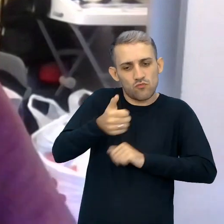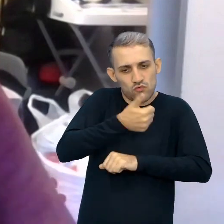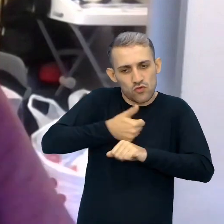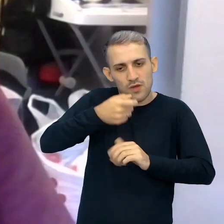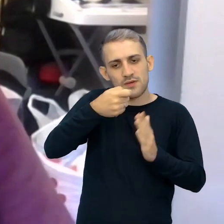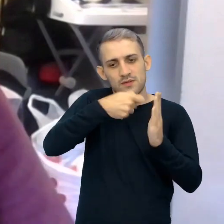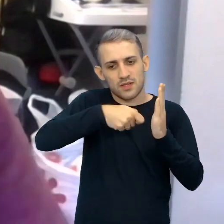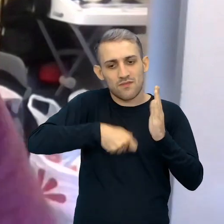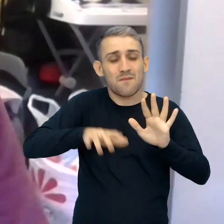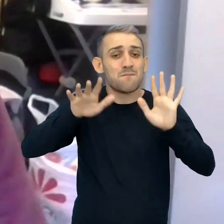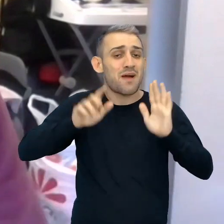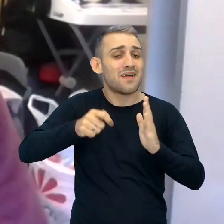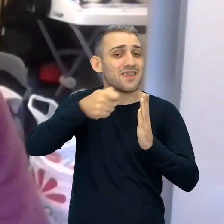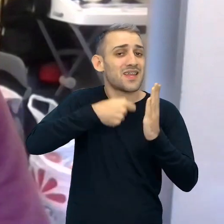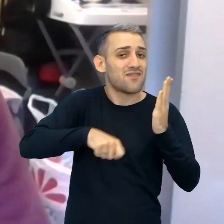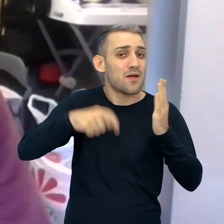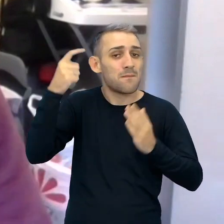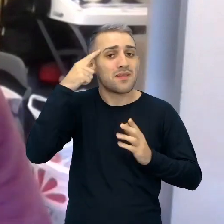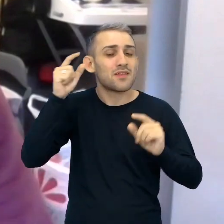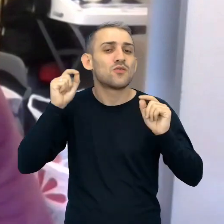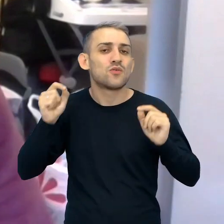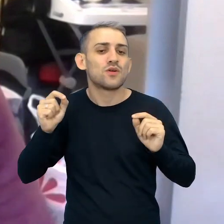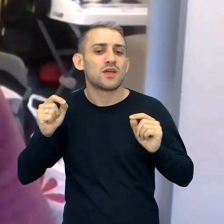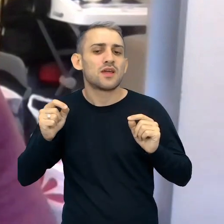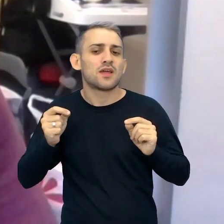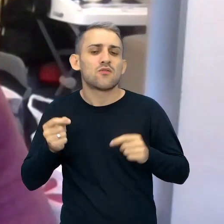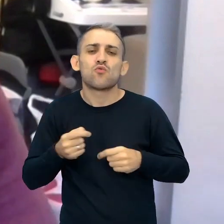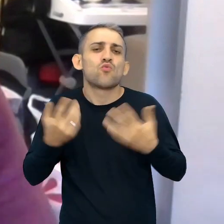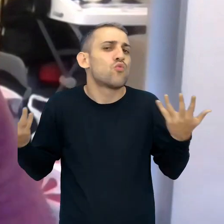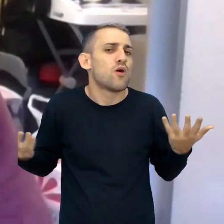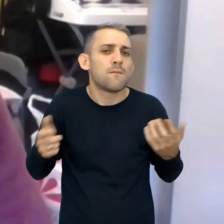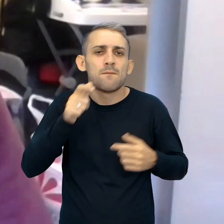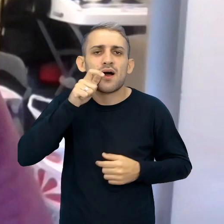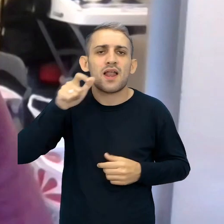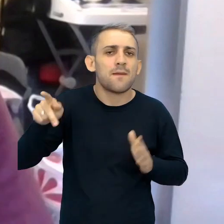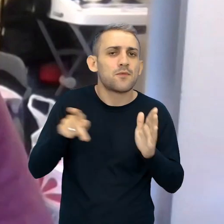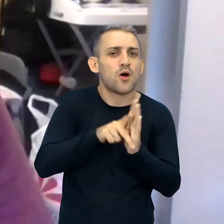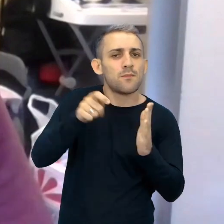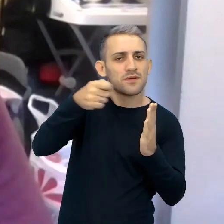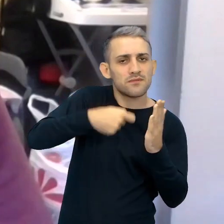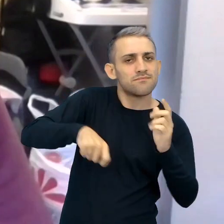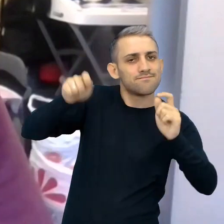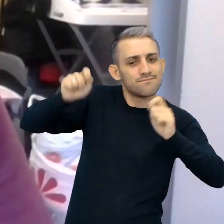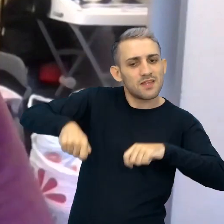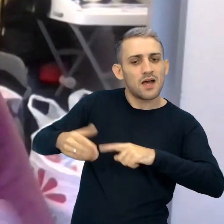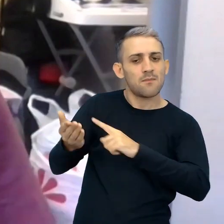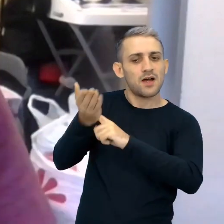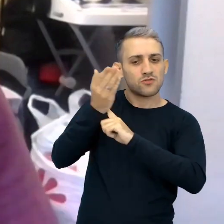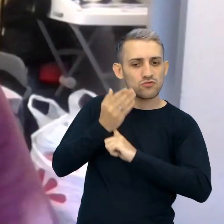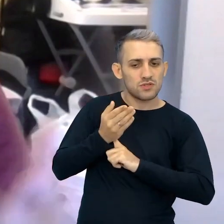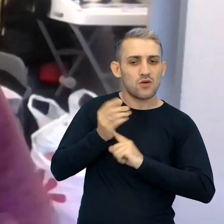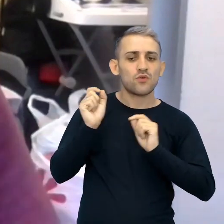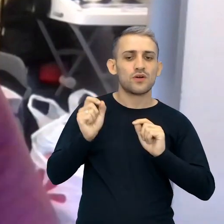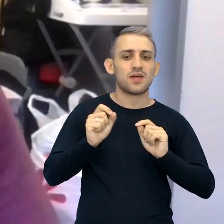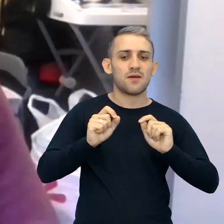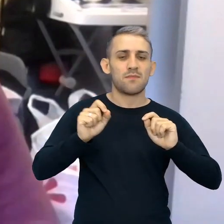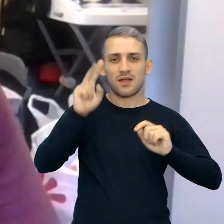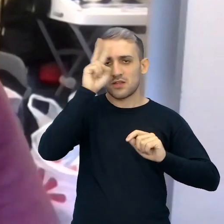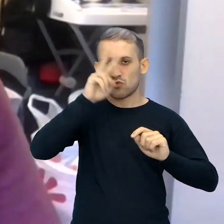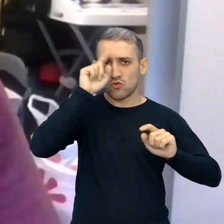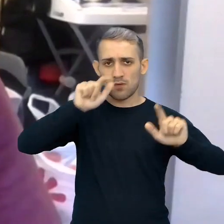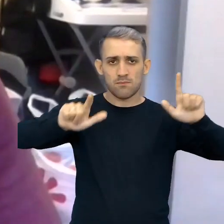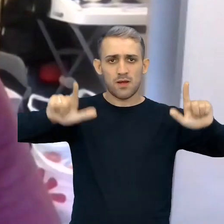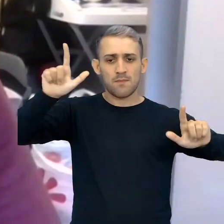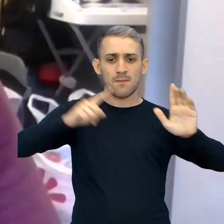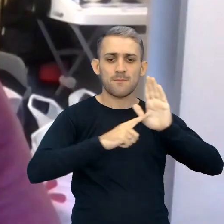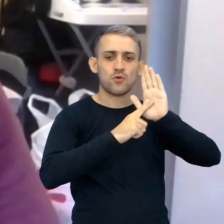mas escrever pensando nessa mídia. Quais são as palavras, a forma de escrita que vão me ajudar mais para entregar a história